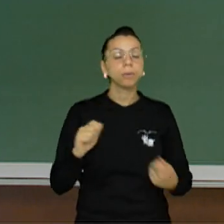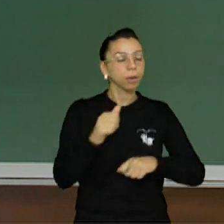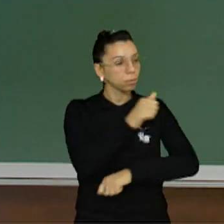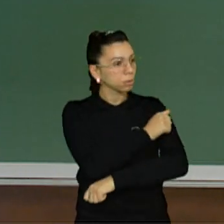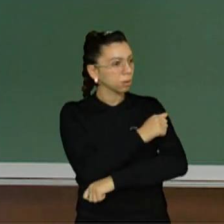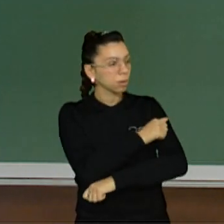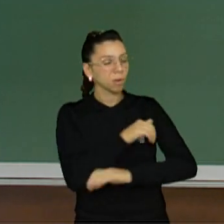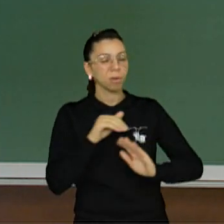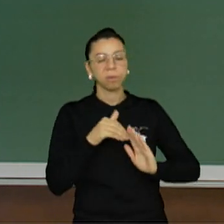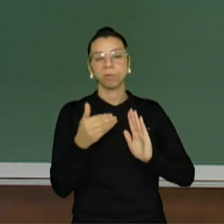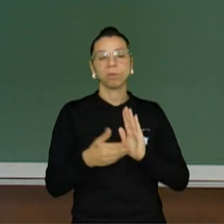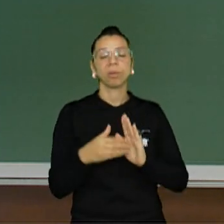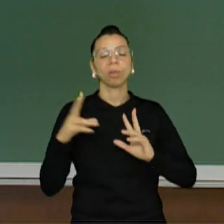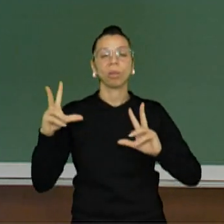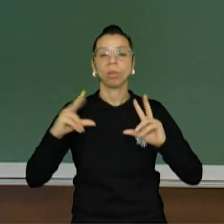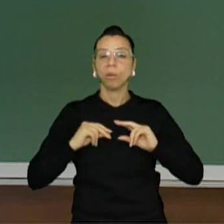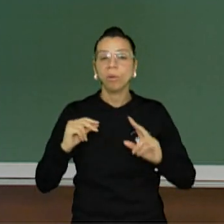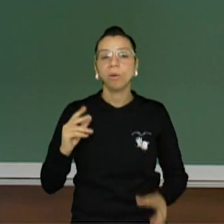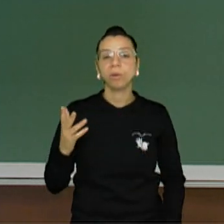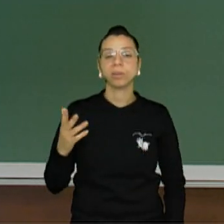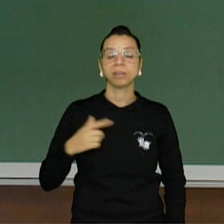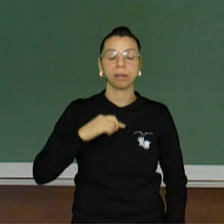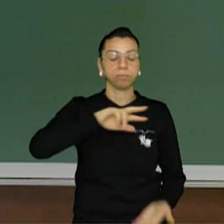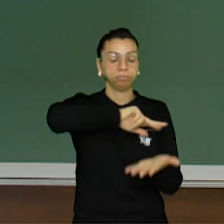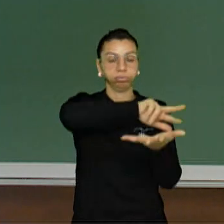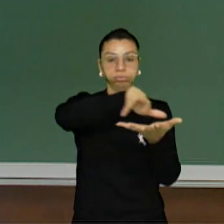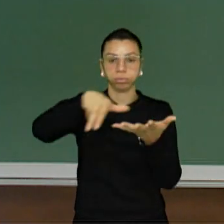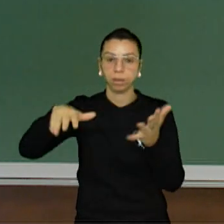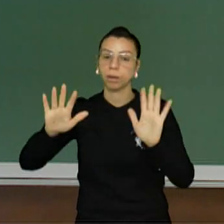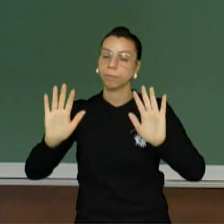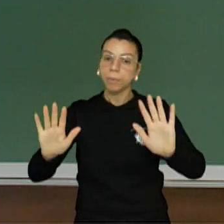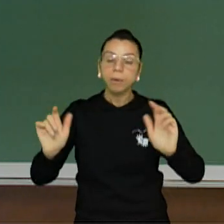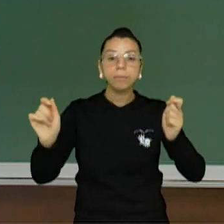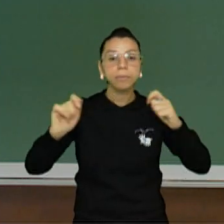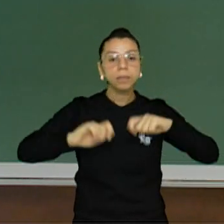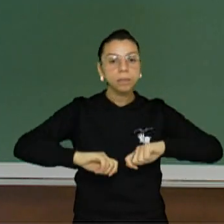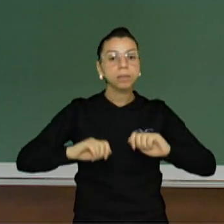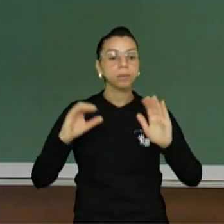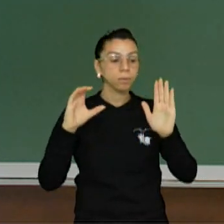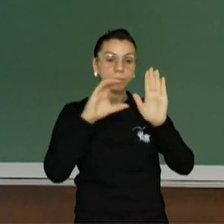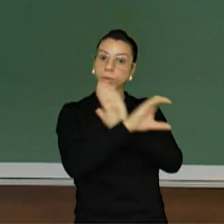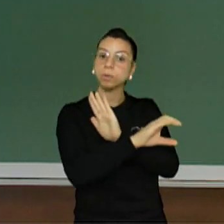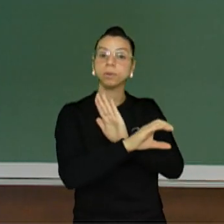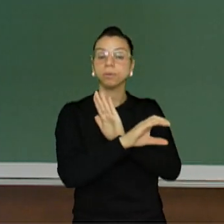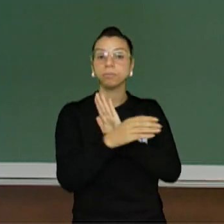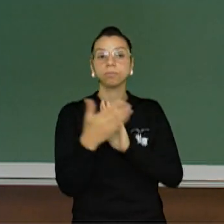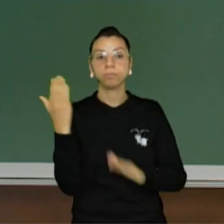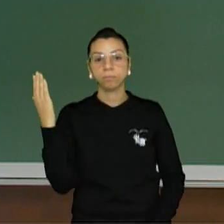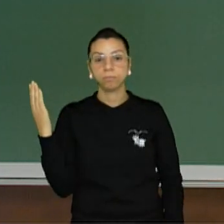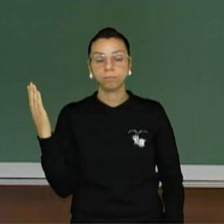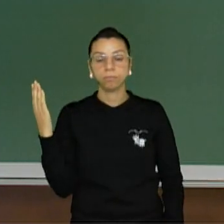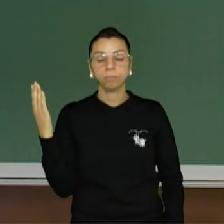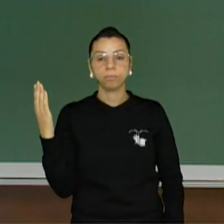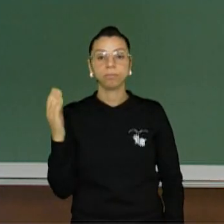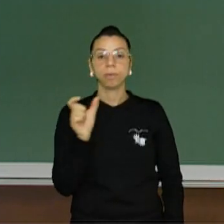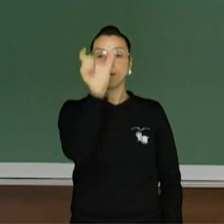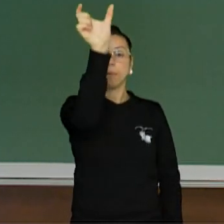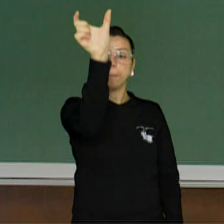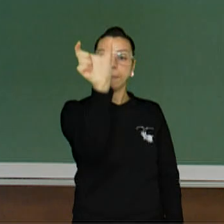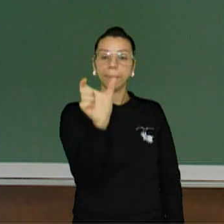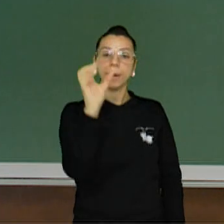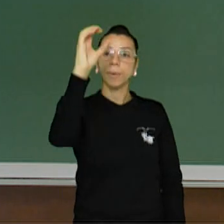meu Deus, é muita coisa para eu fazer. Só que estão todos com o destaque da propriedade. Então, ó, uma linha toda